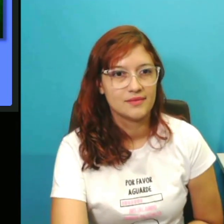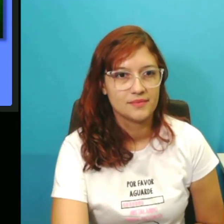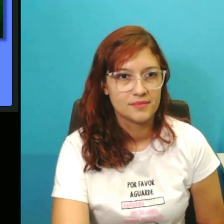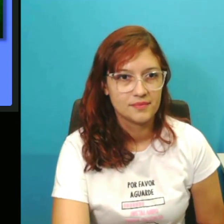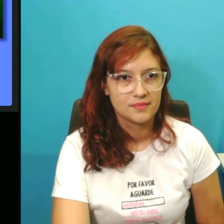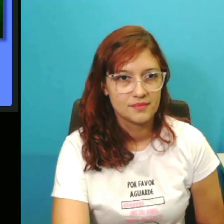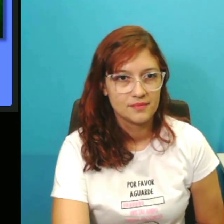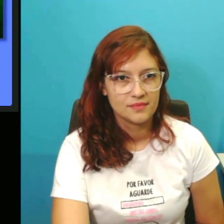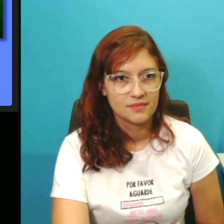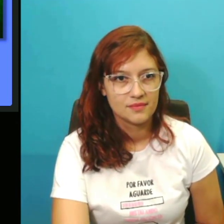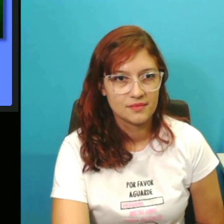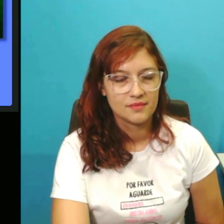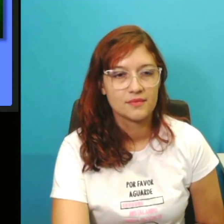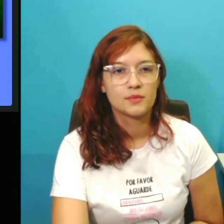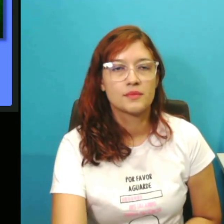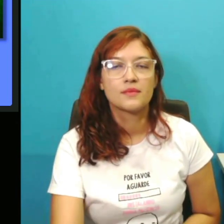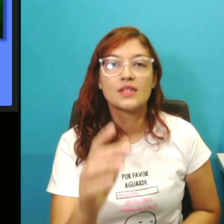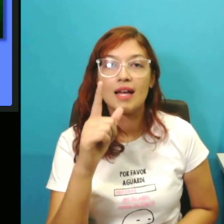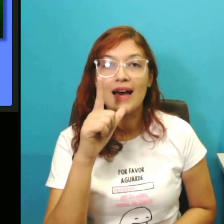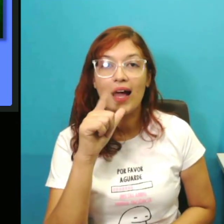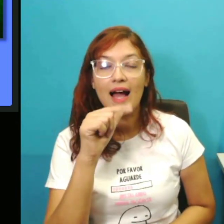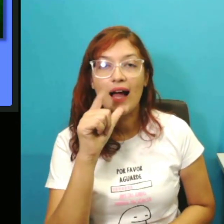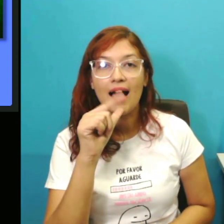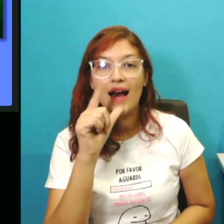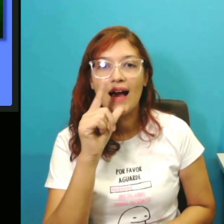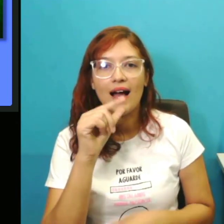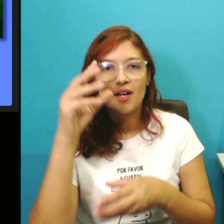Usa uma seringa